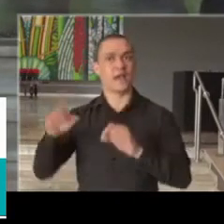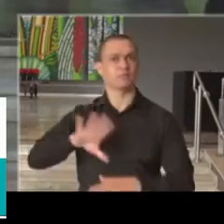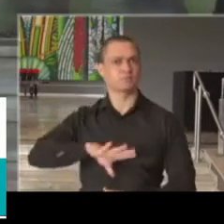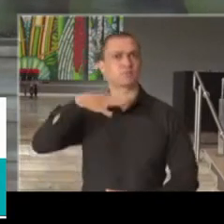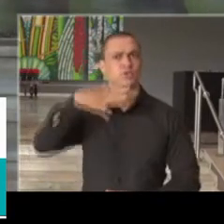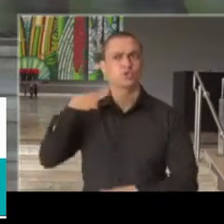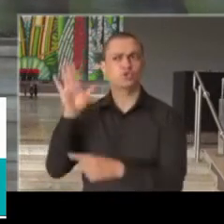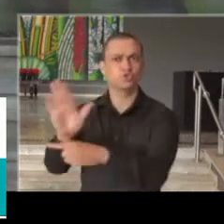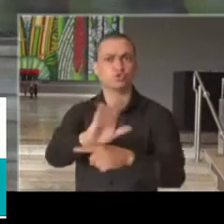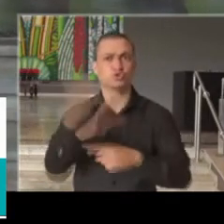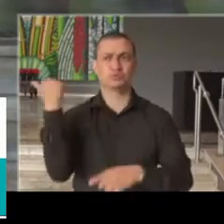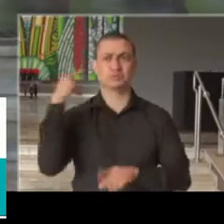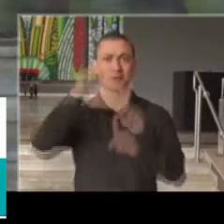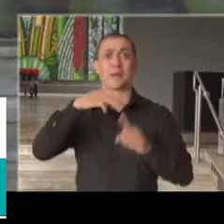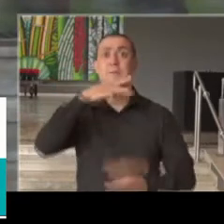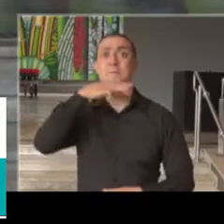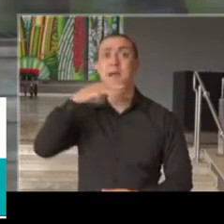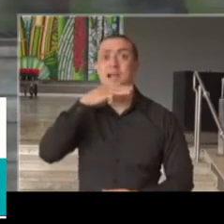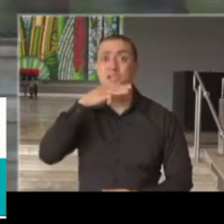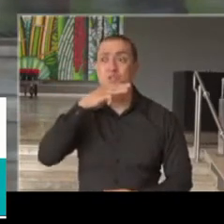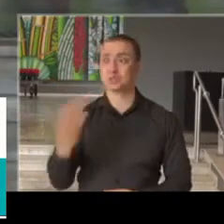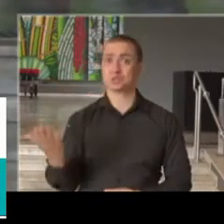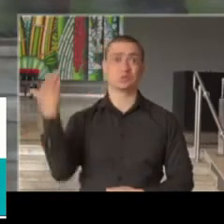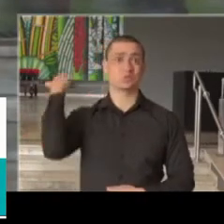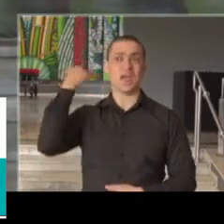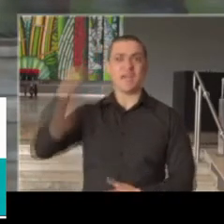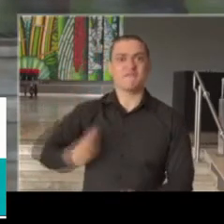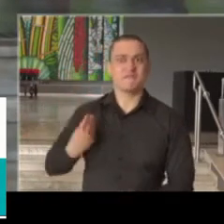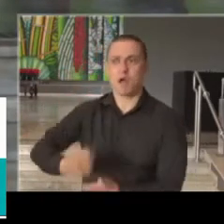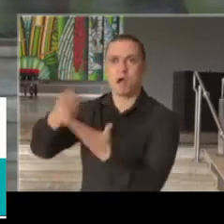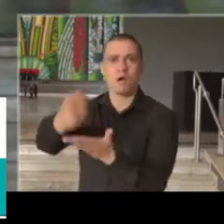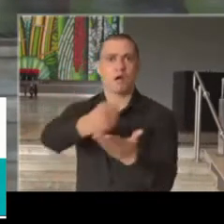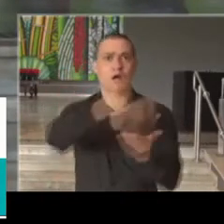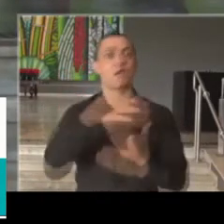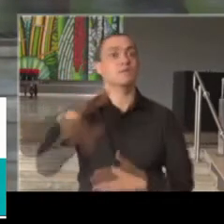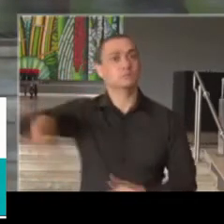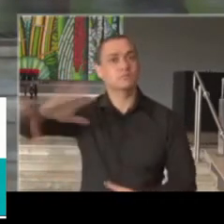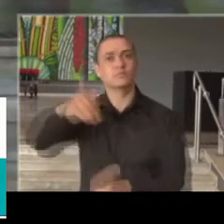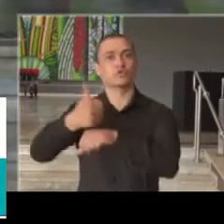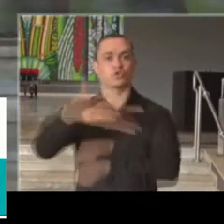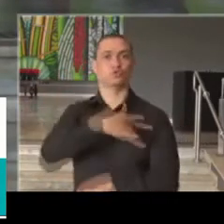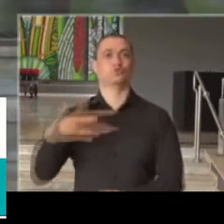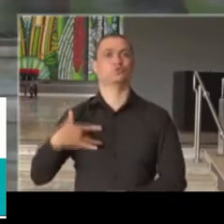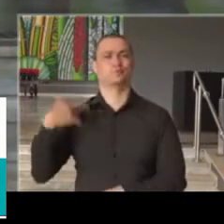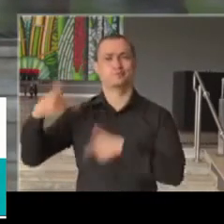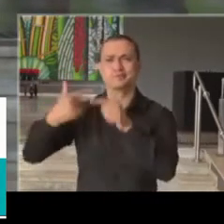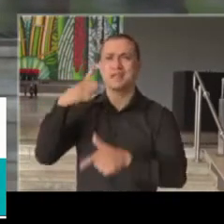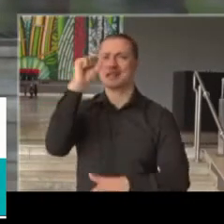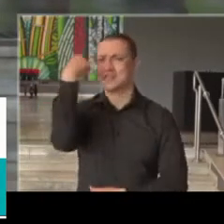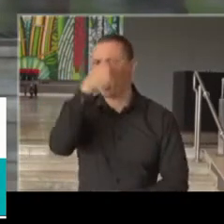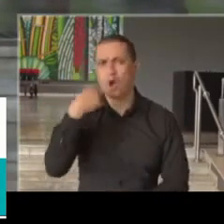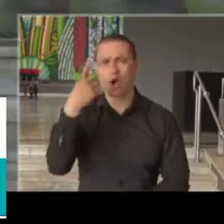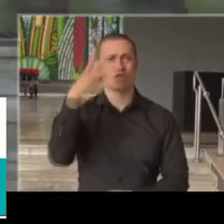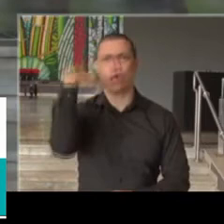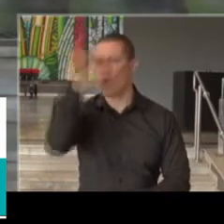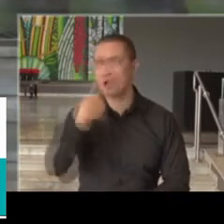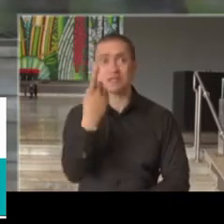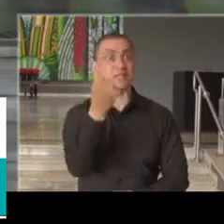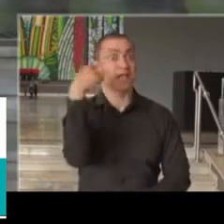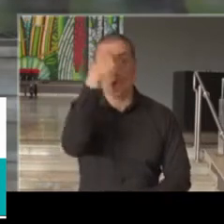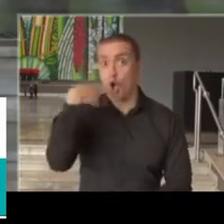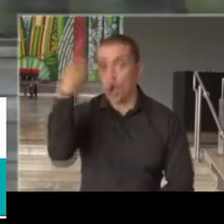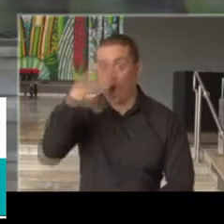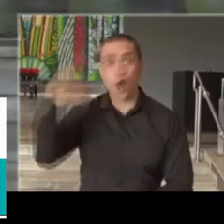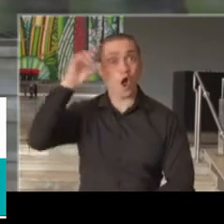são, desde março deste ano, estão salvando milhares de vidas, trabalhando 10, 12, 14, 16 horas